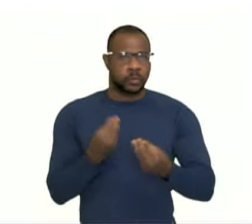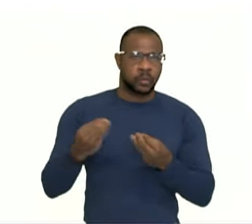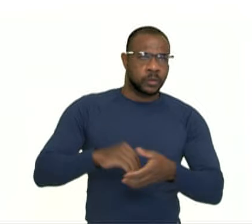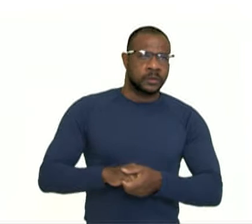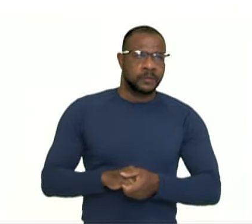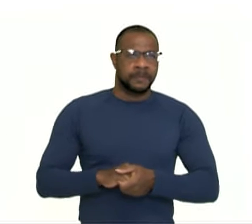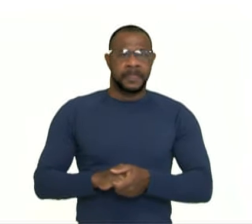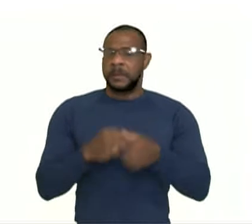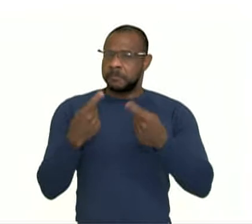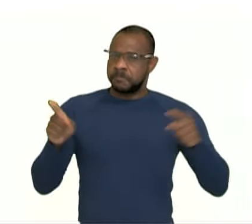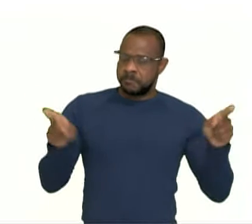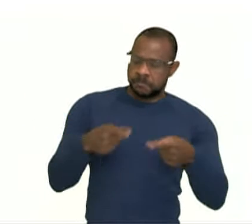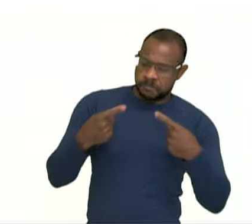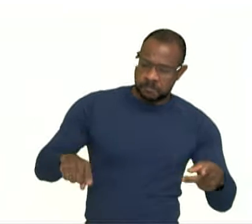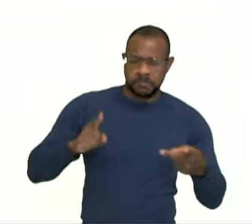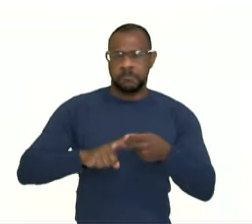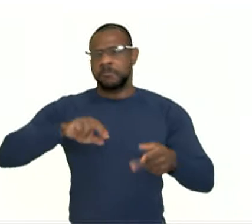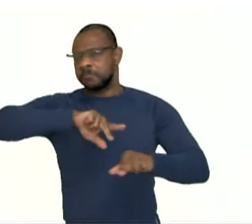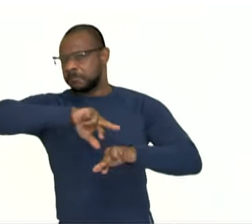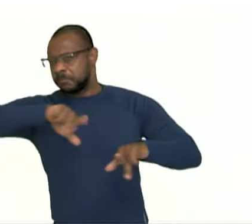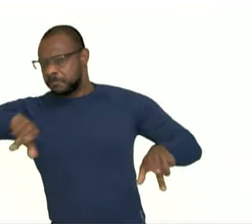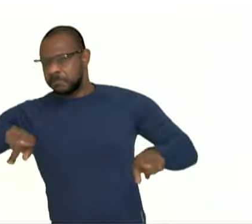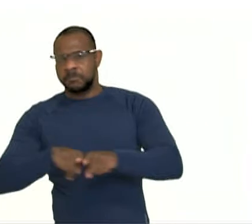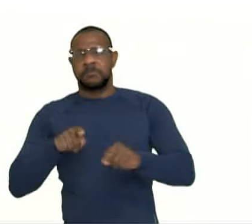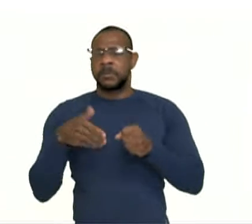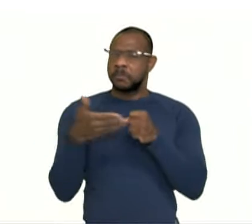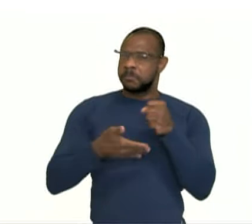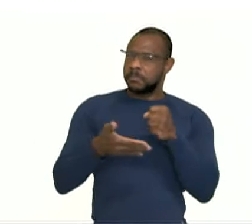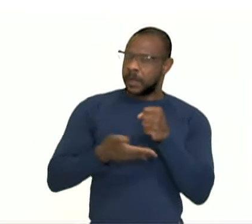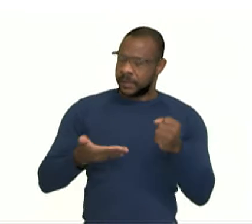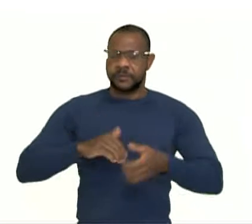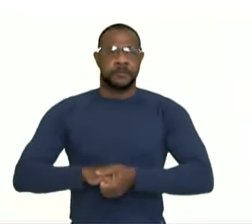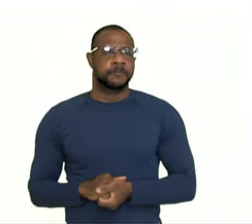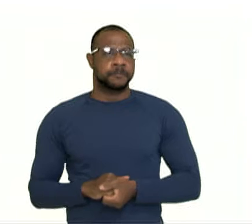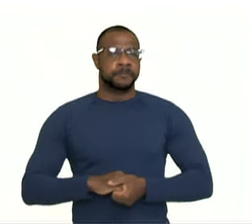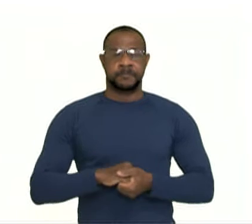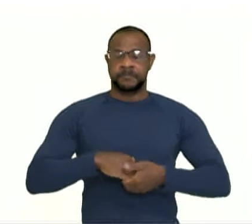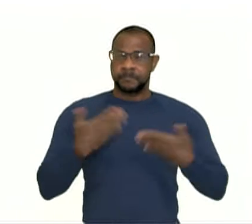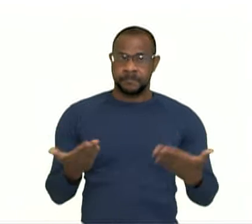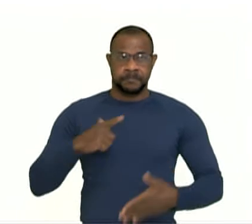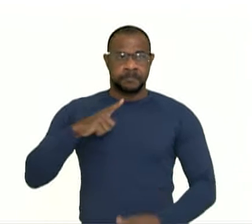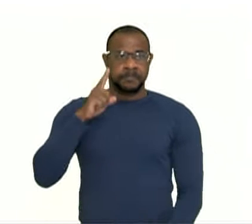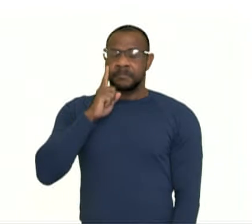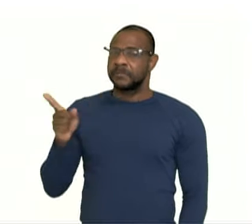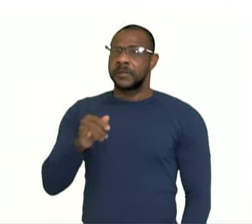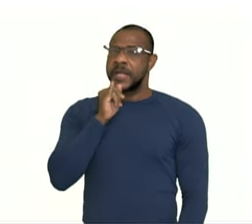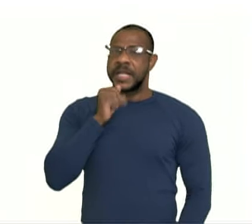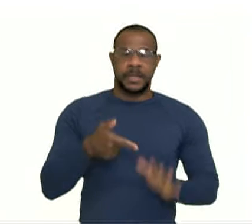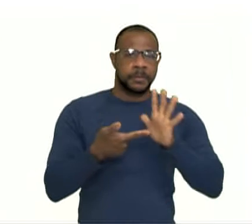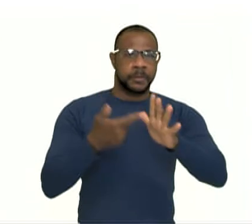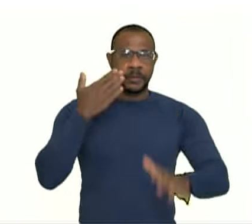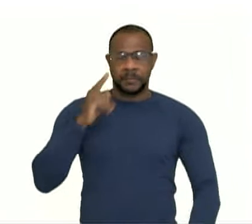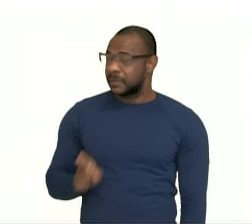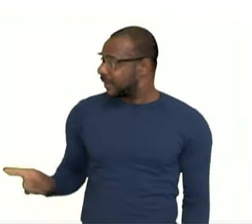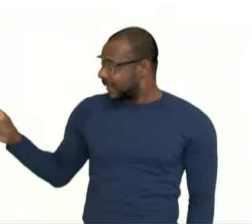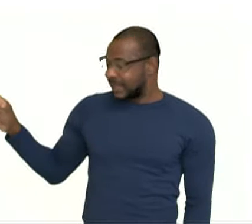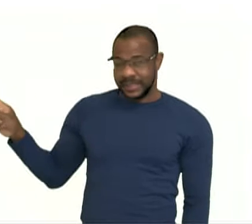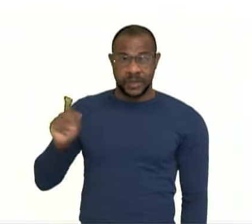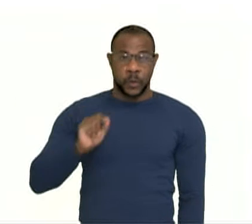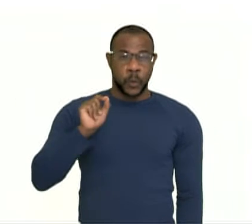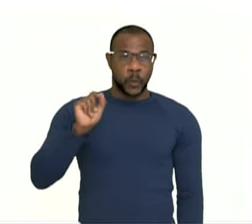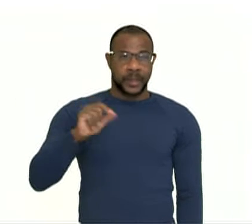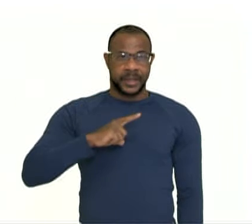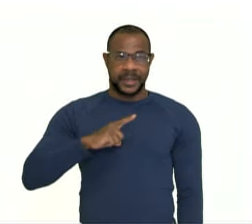síntese musical como elemento básico da síntese aditiva. Então aqui nós temos um modelo dessa